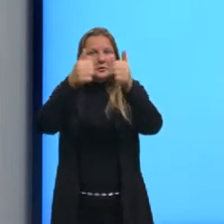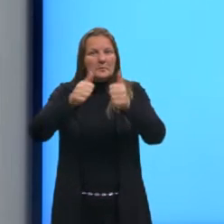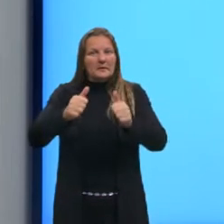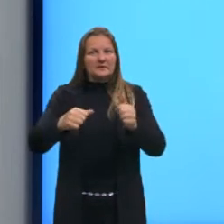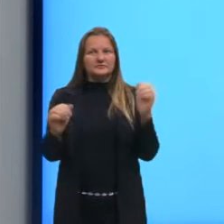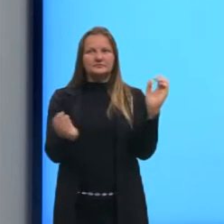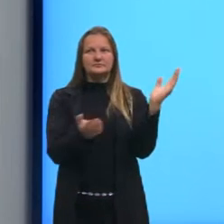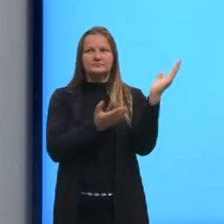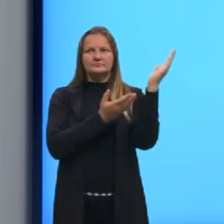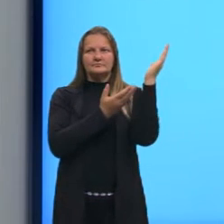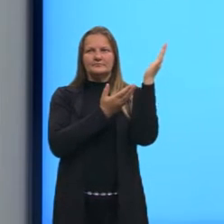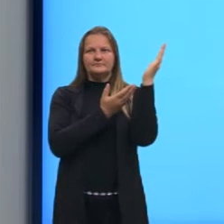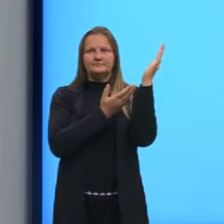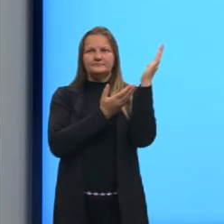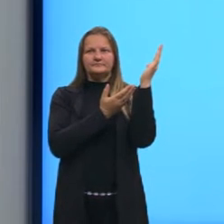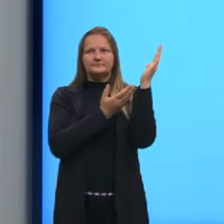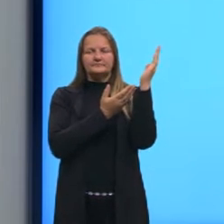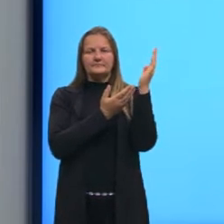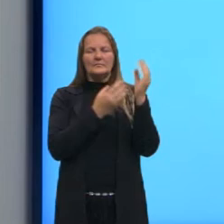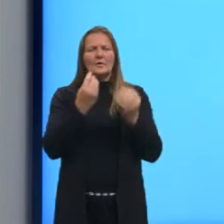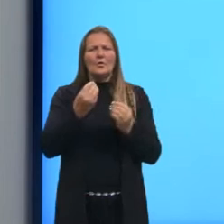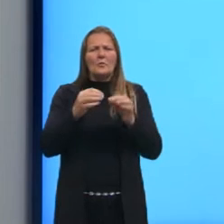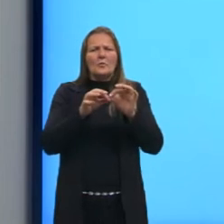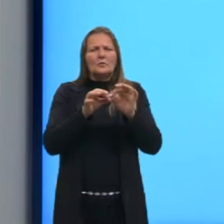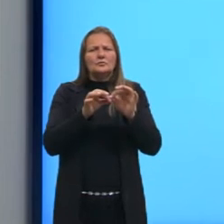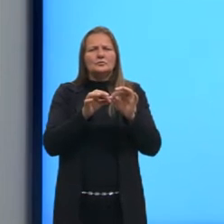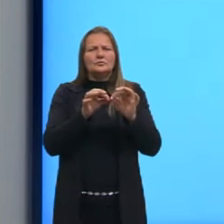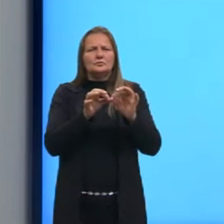vocês. Então, uma onda longitudinal, né?